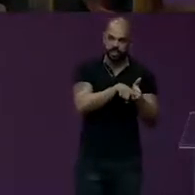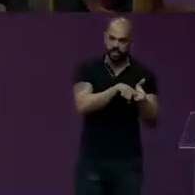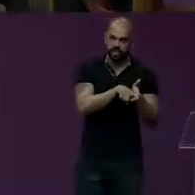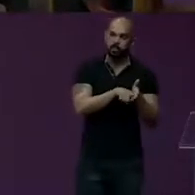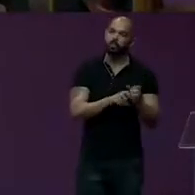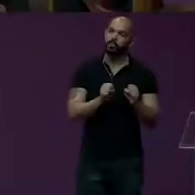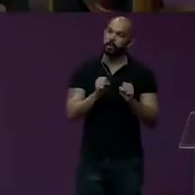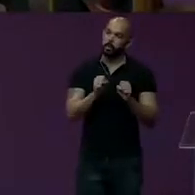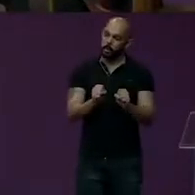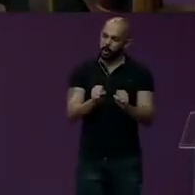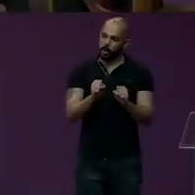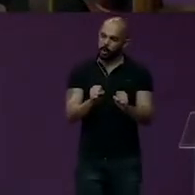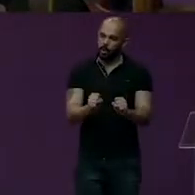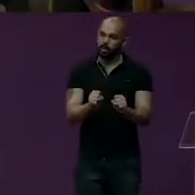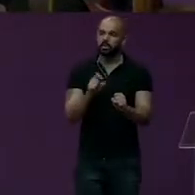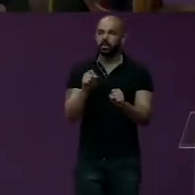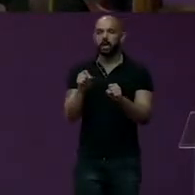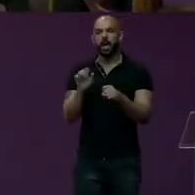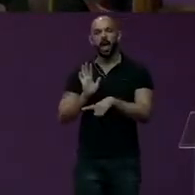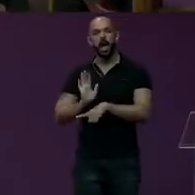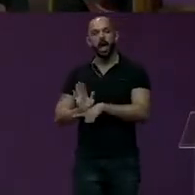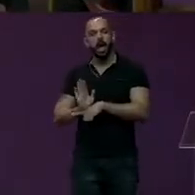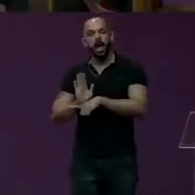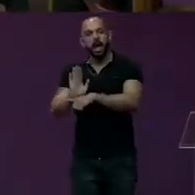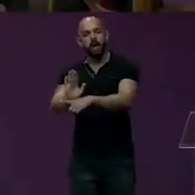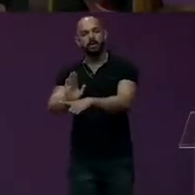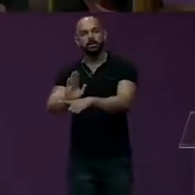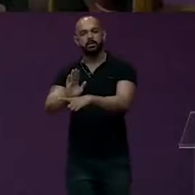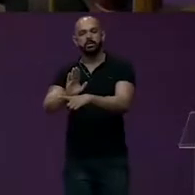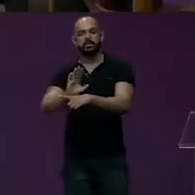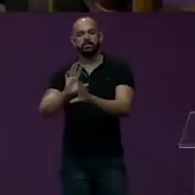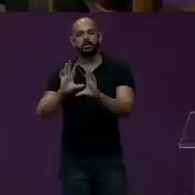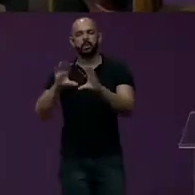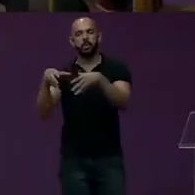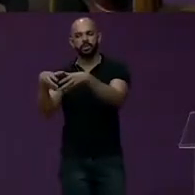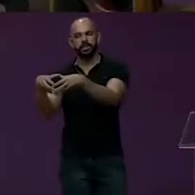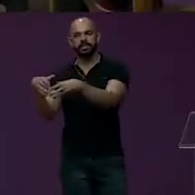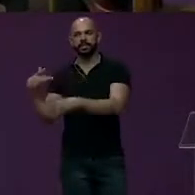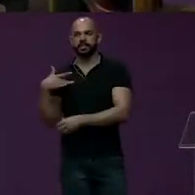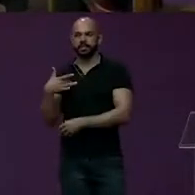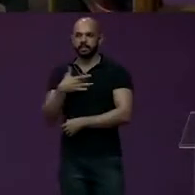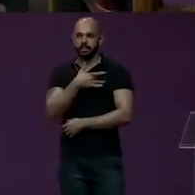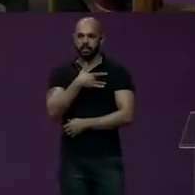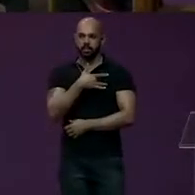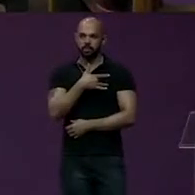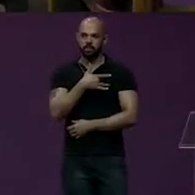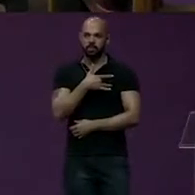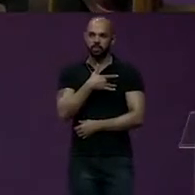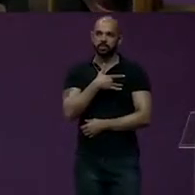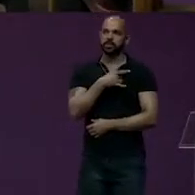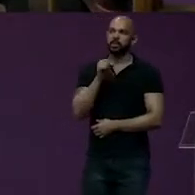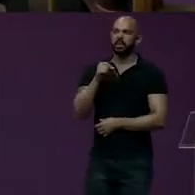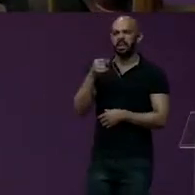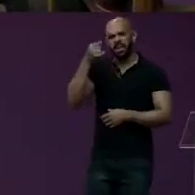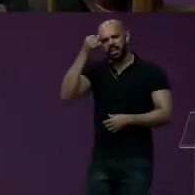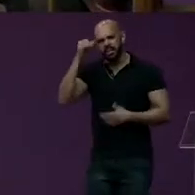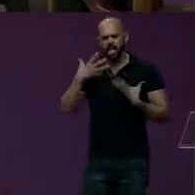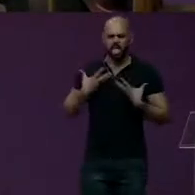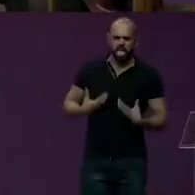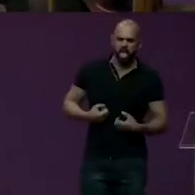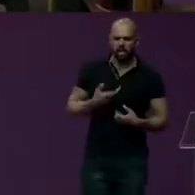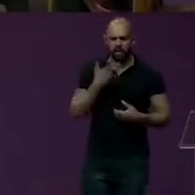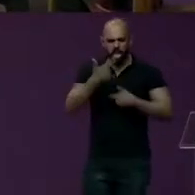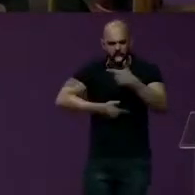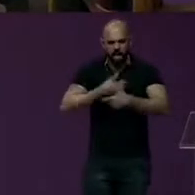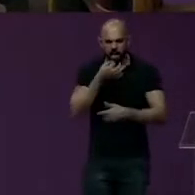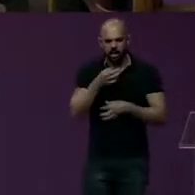possa estar contribuindo para as pautas do Conselho de Saúde. Para não ser cansativa, eu destacaria